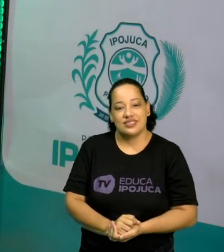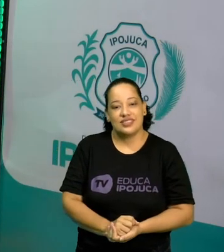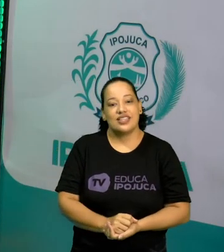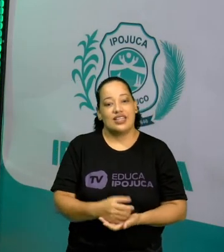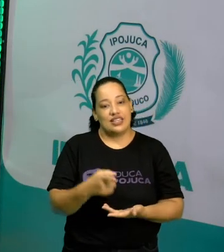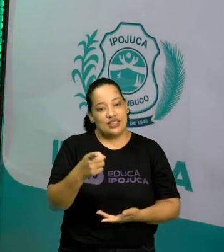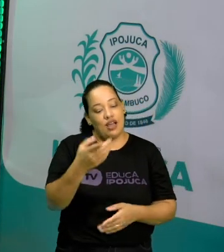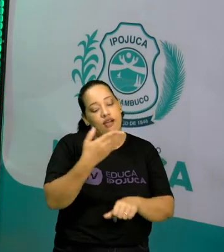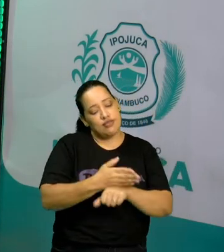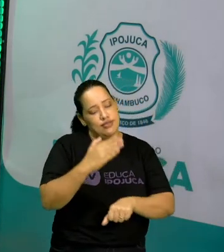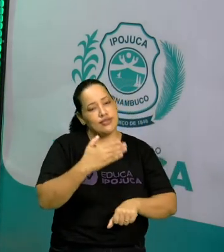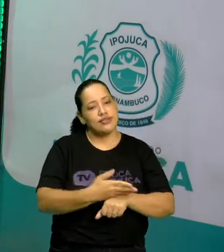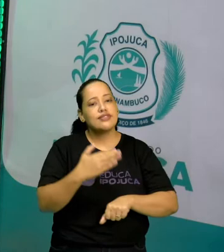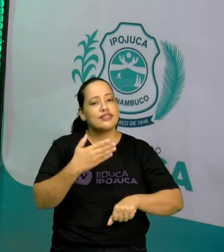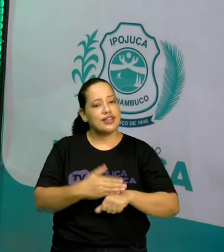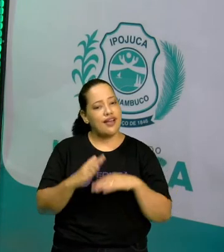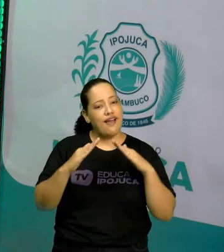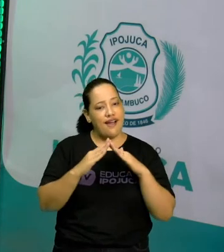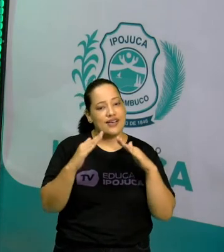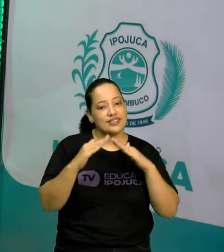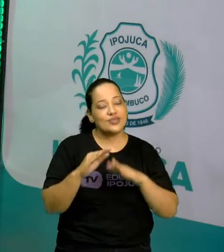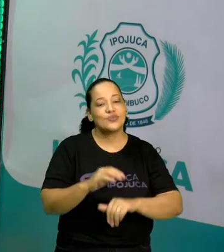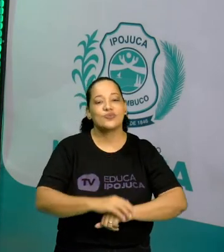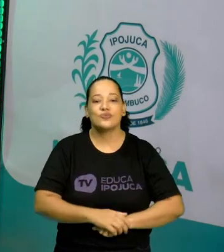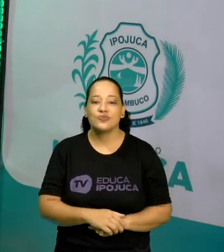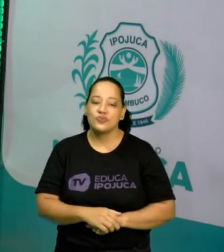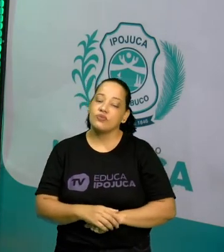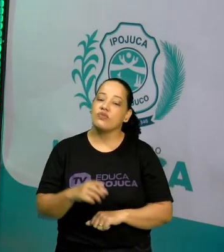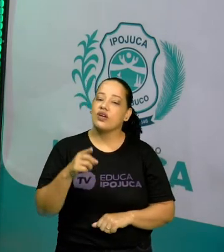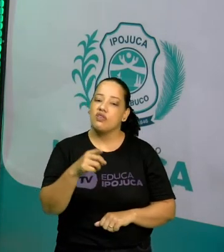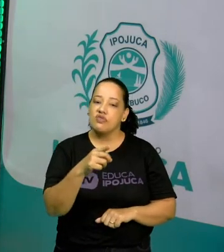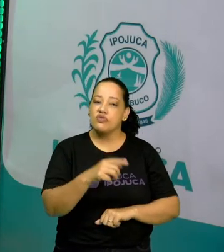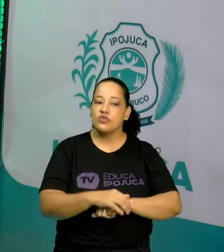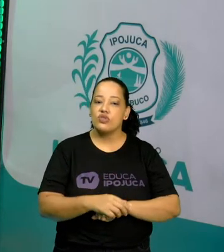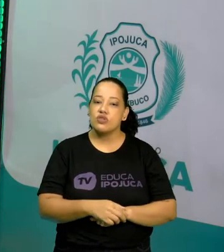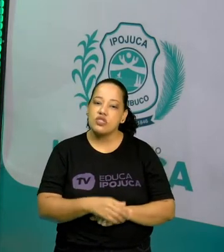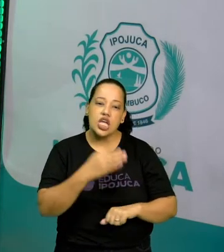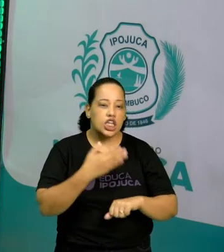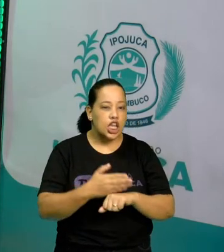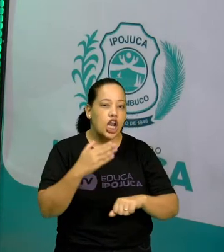só praticar em casa. Mas, para você não deixar